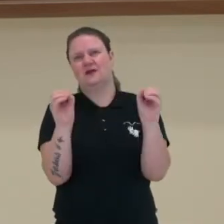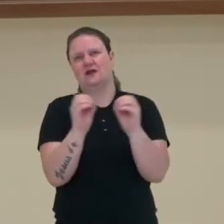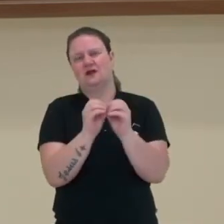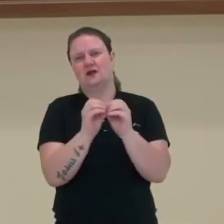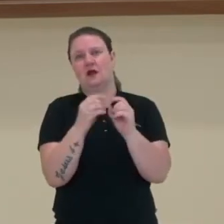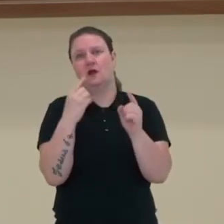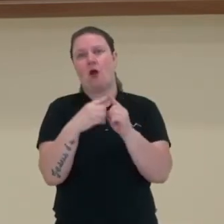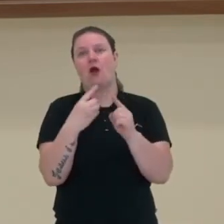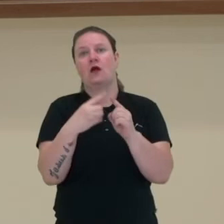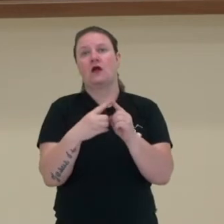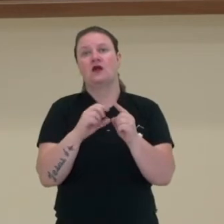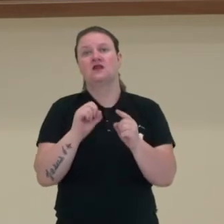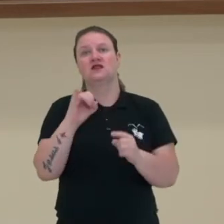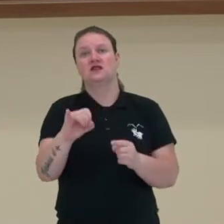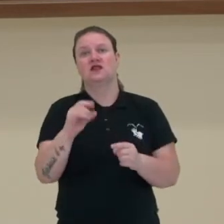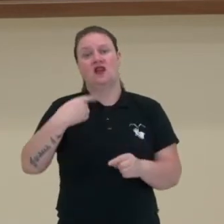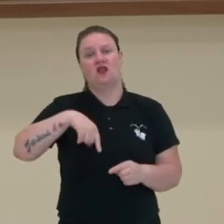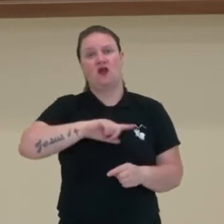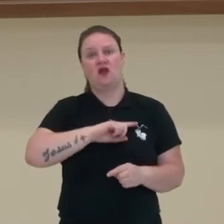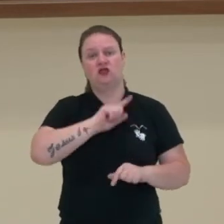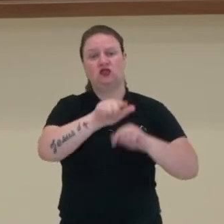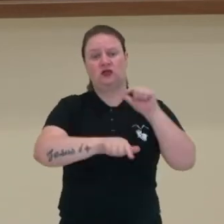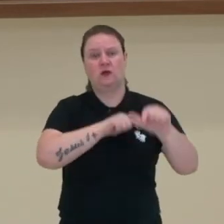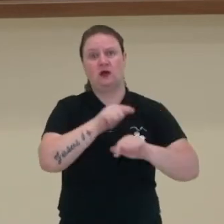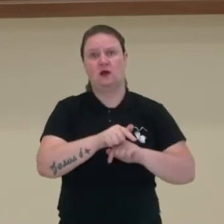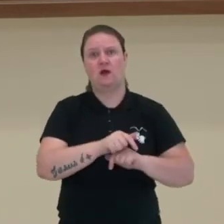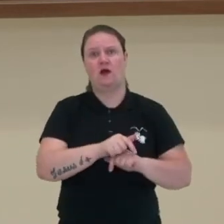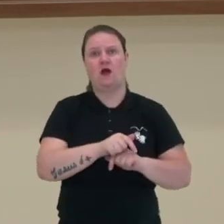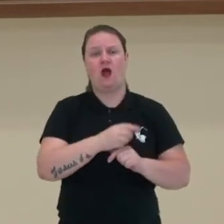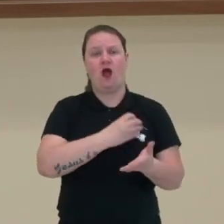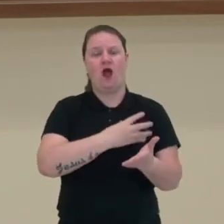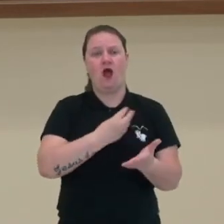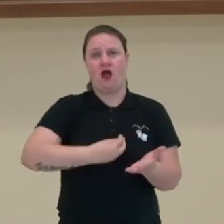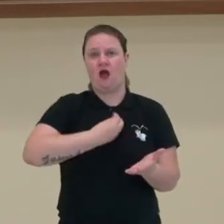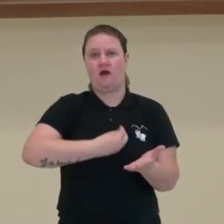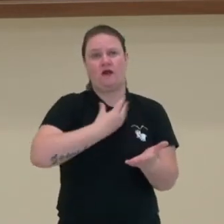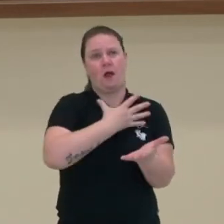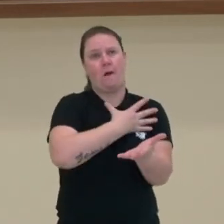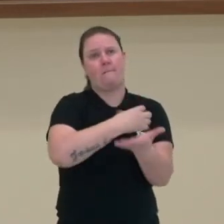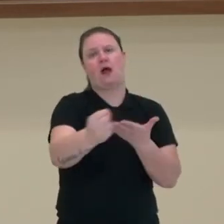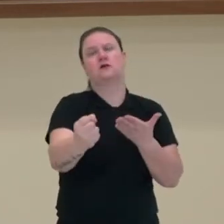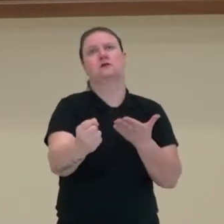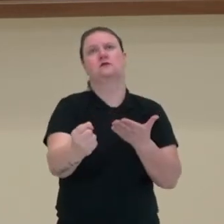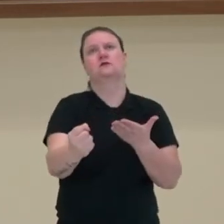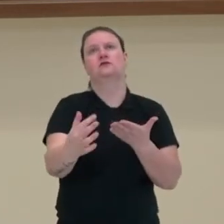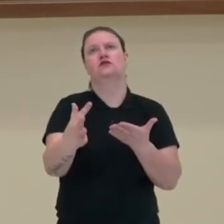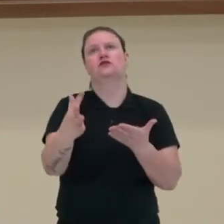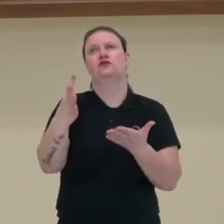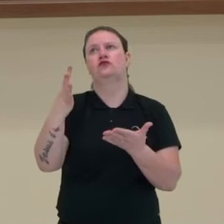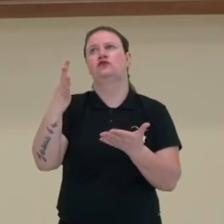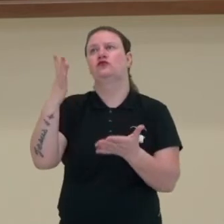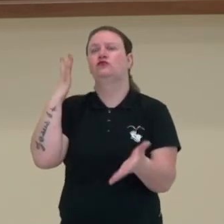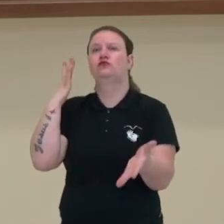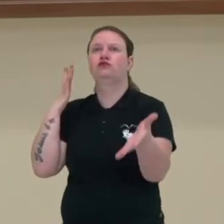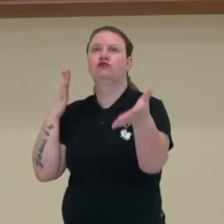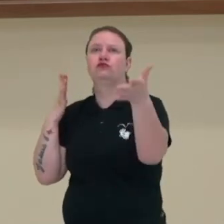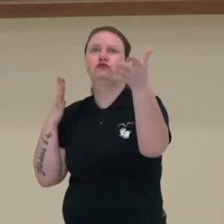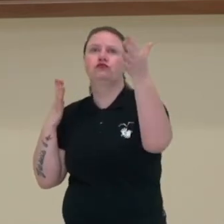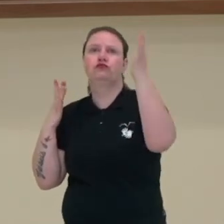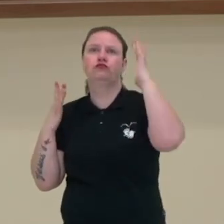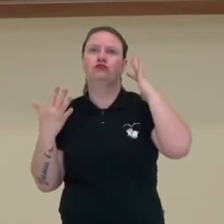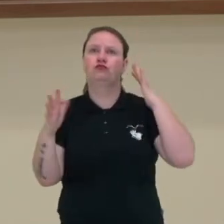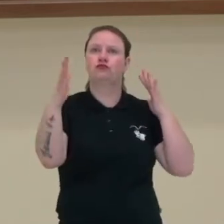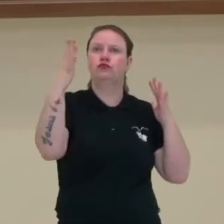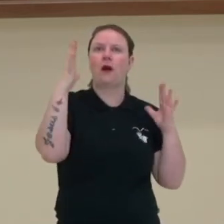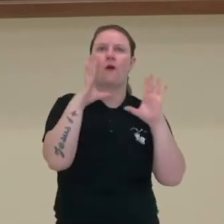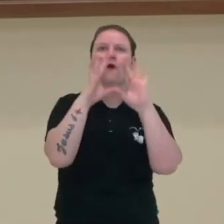passa. O dinheiro passa, a vida passa e aí você viveu 60 anos trabalhando e não viveu. Né? Então, pensa um pouquinho